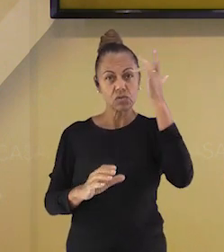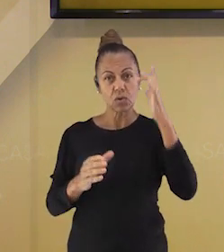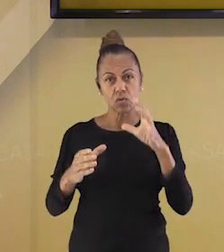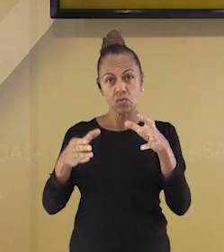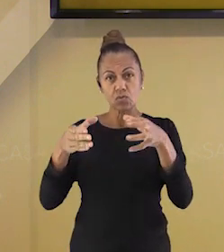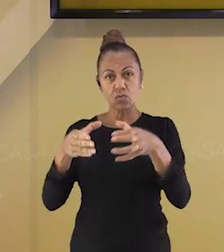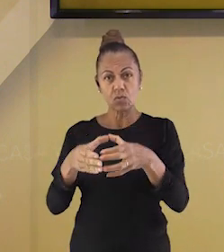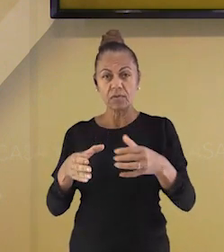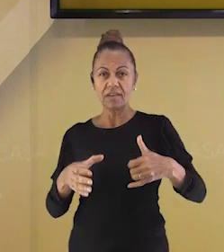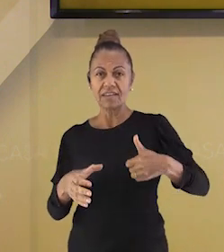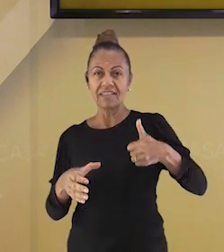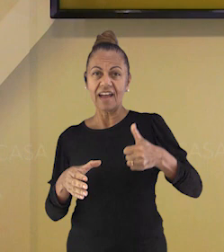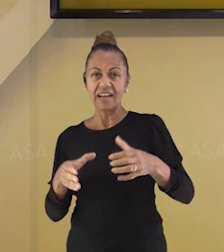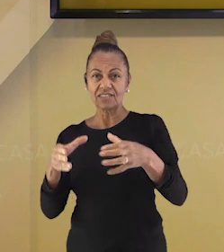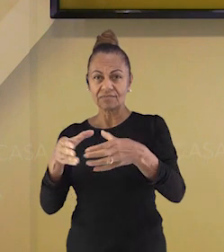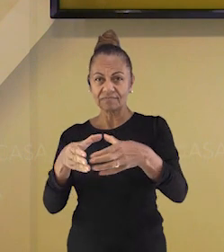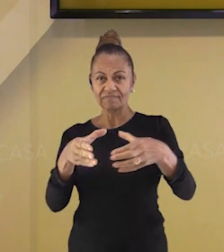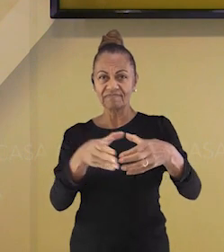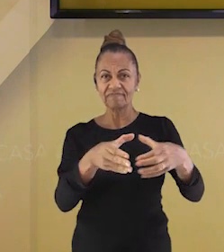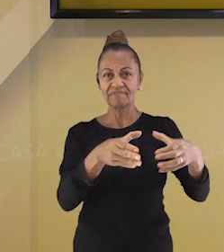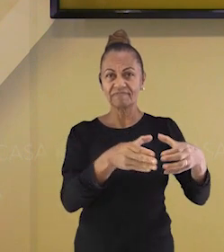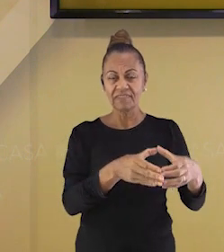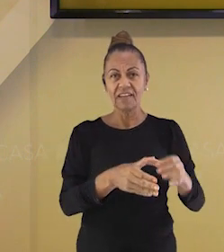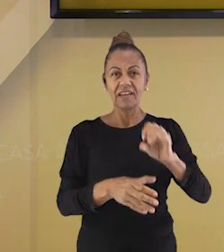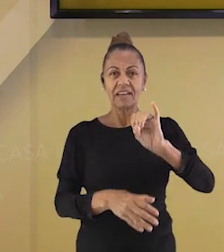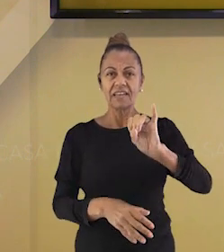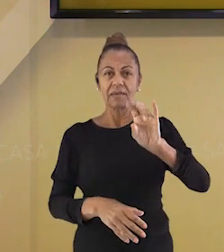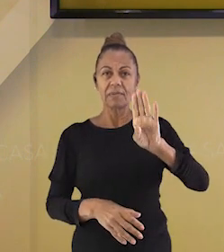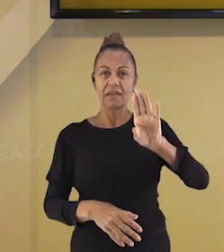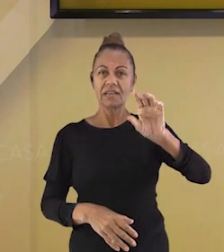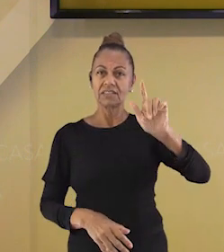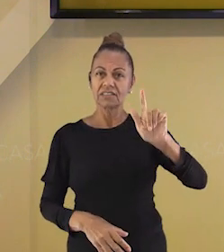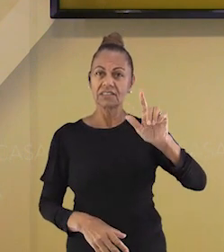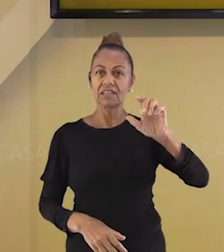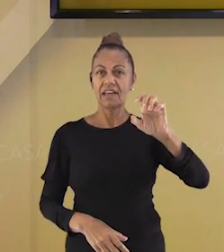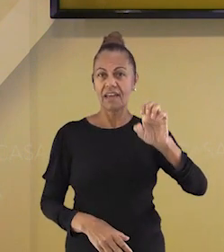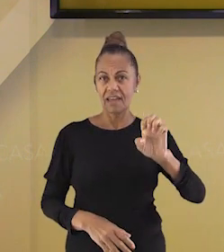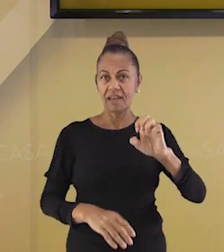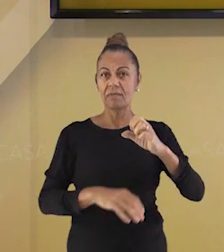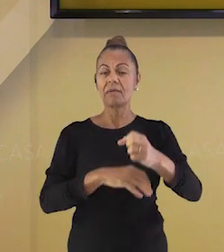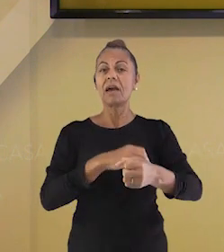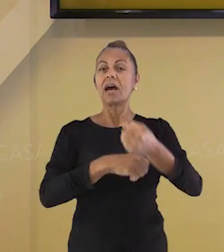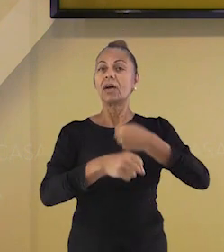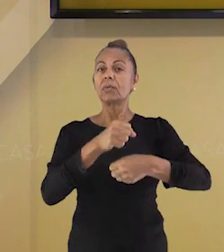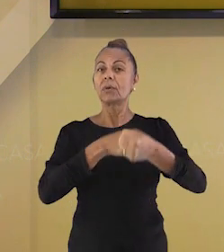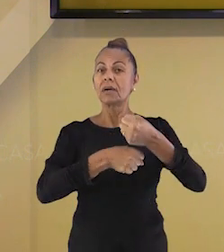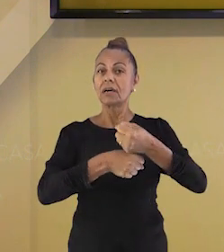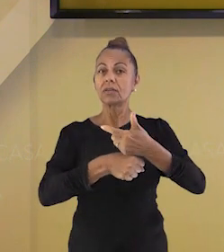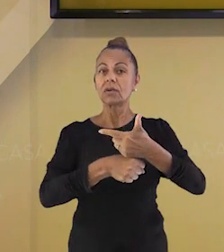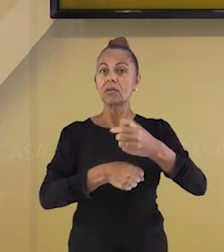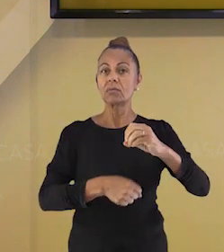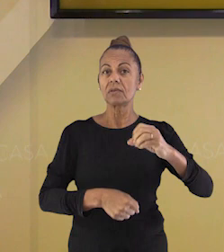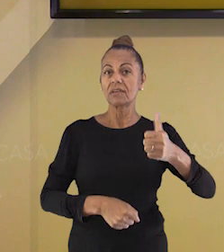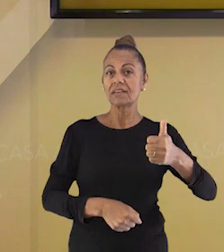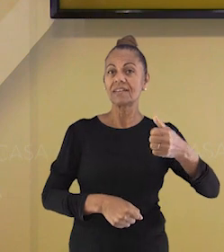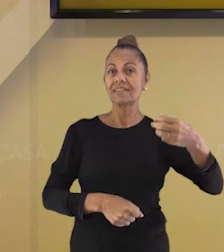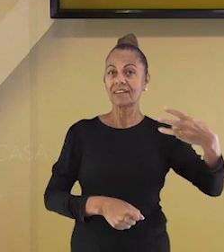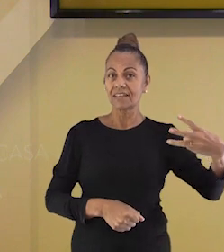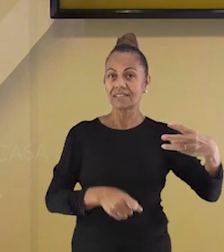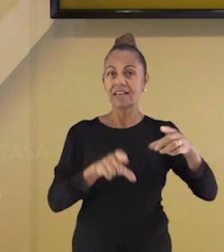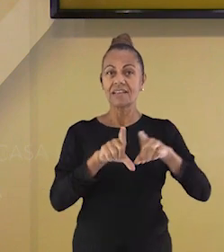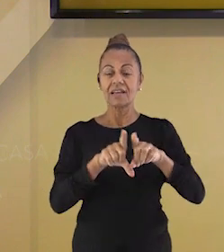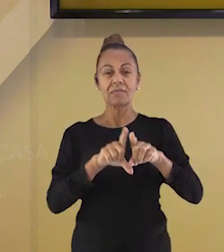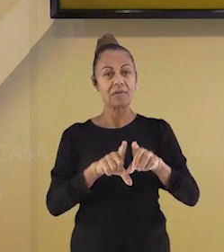por região, gênero e grupos de idade, feita pelo IBGE para o ano de 2013. E